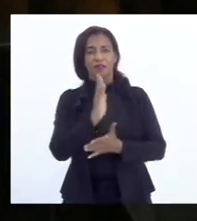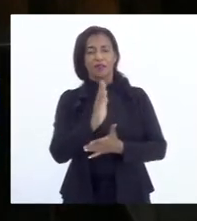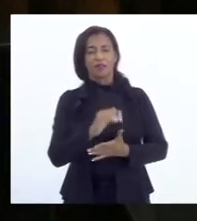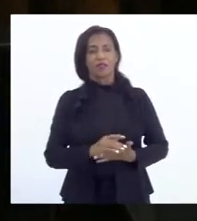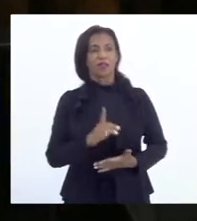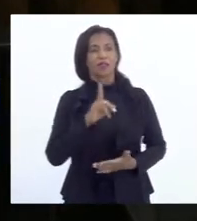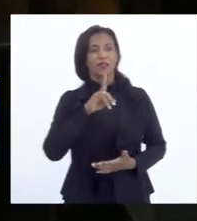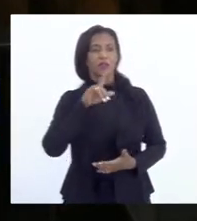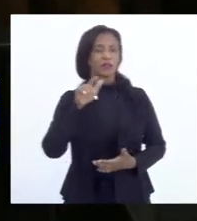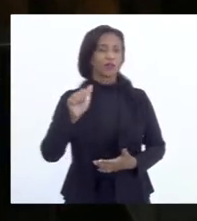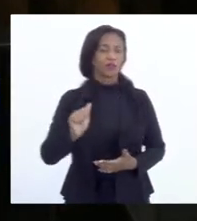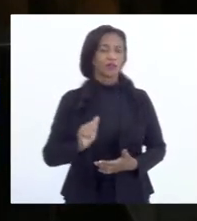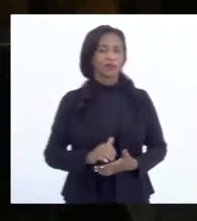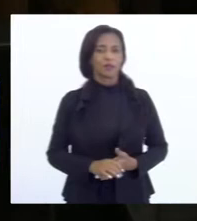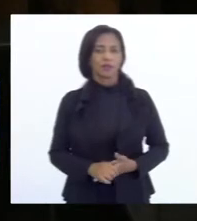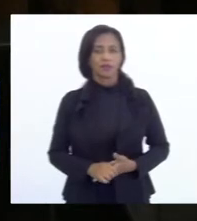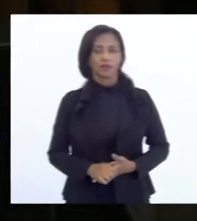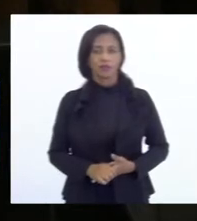no dia